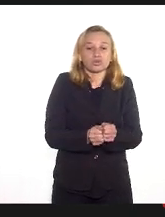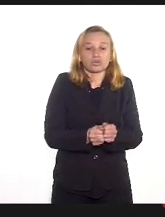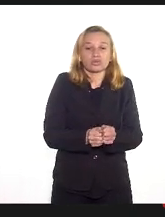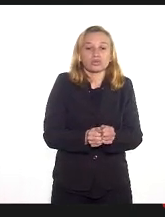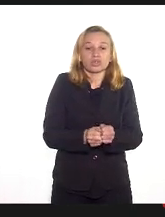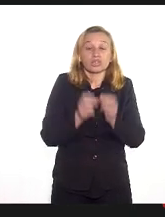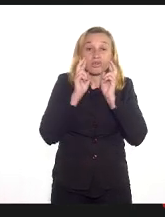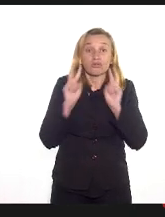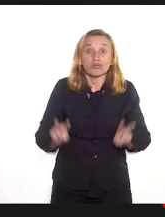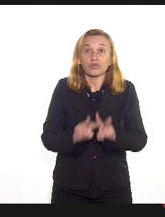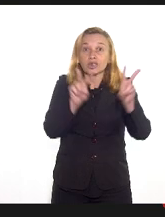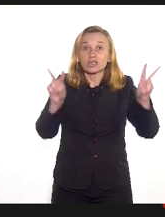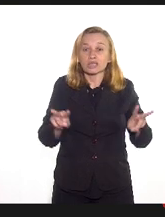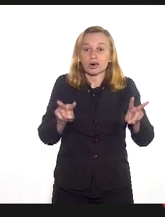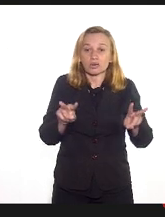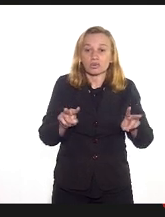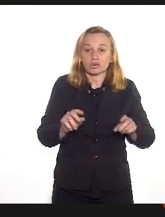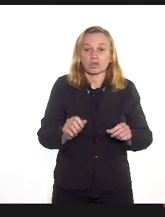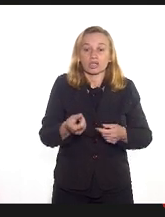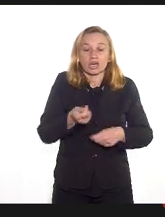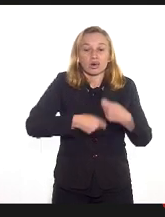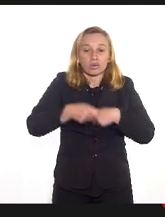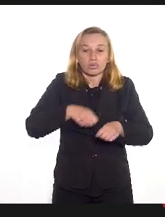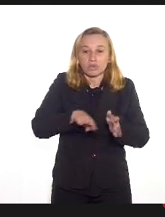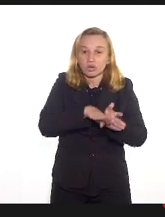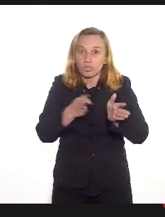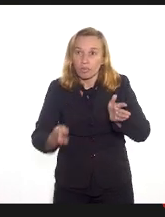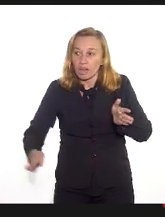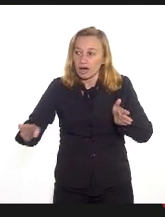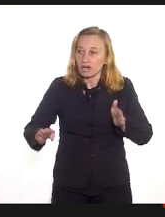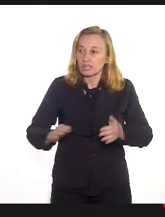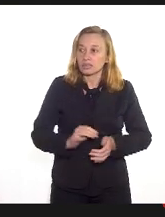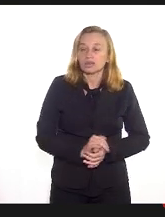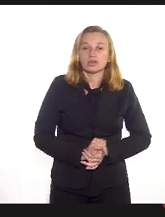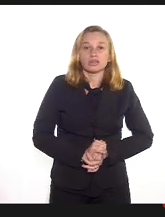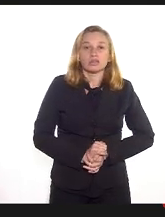nessa visão da economia do mar.